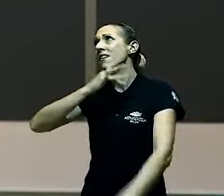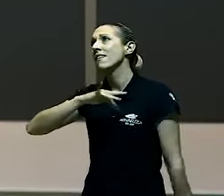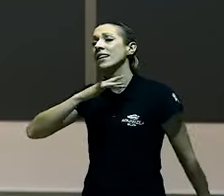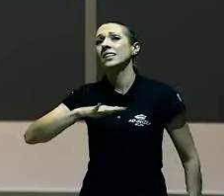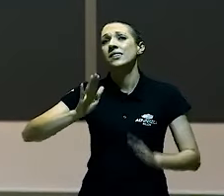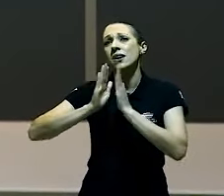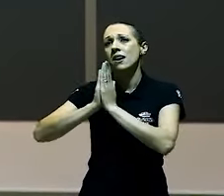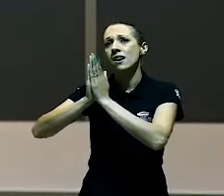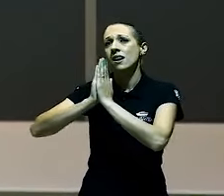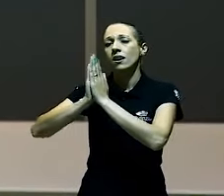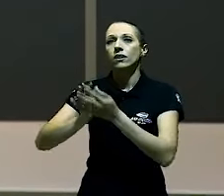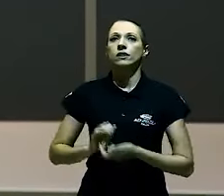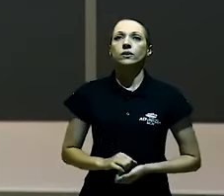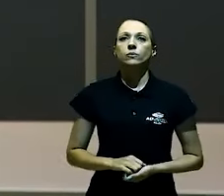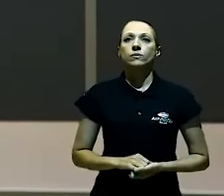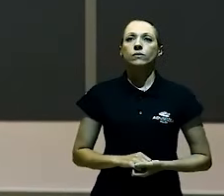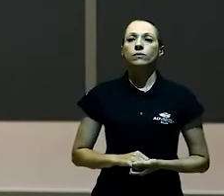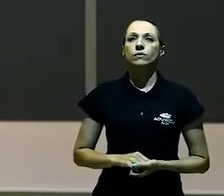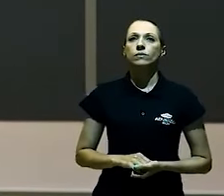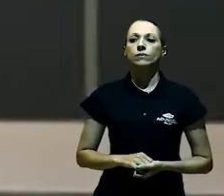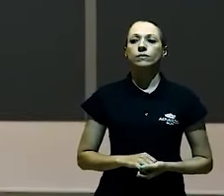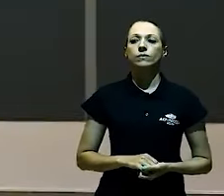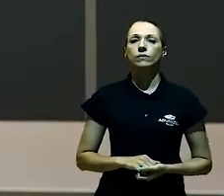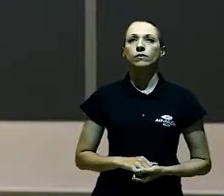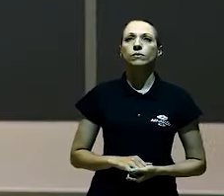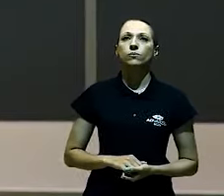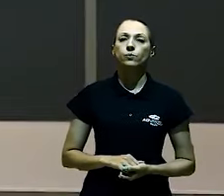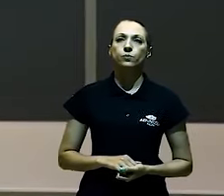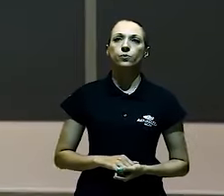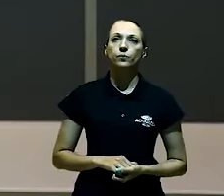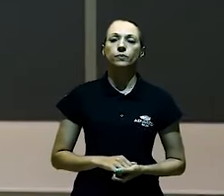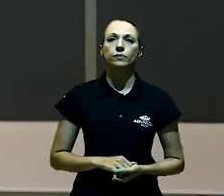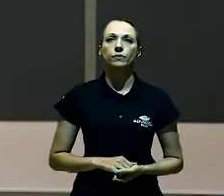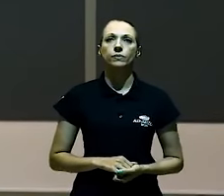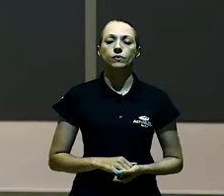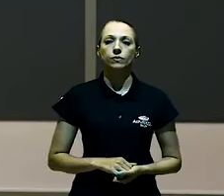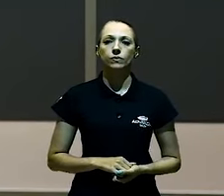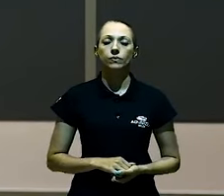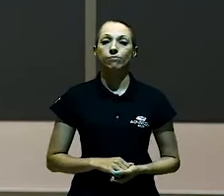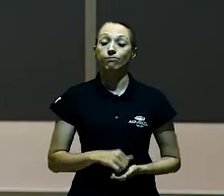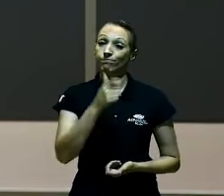concluir e trazer uma aplicação para nós nesta noite, te dizendo: é óbvio para mim